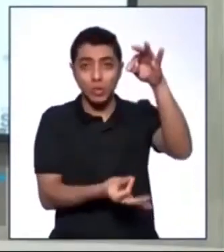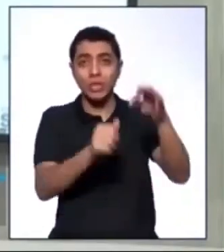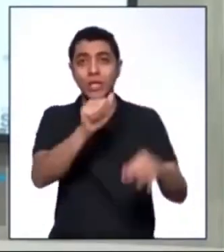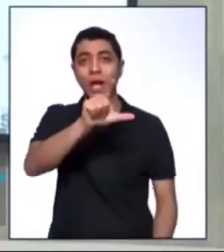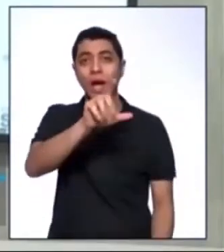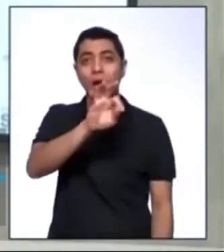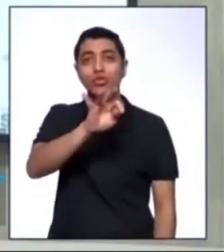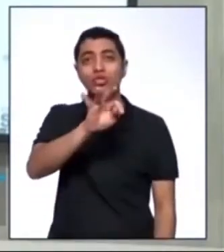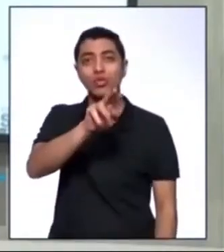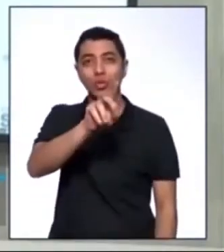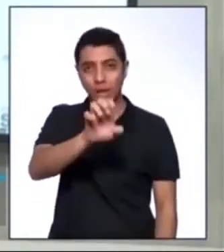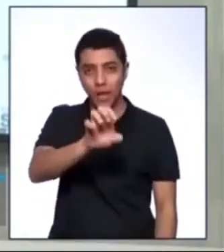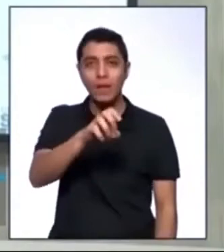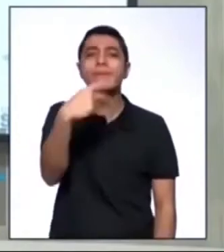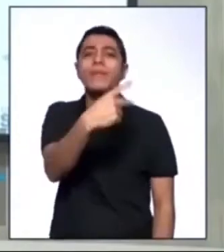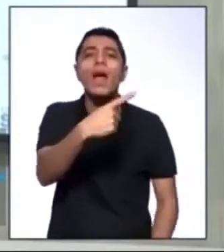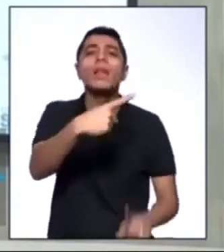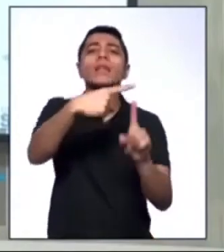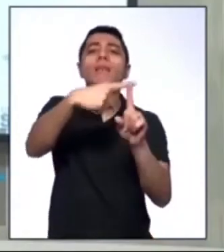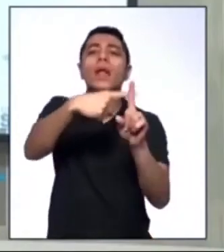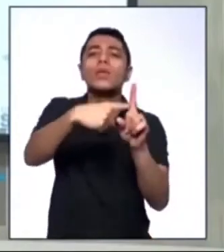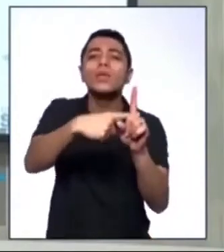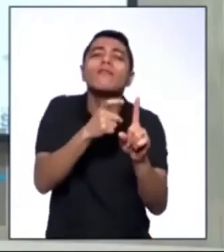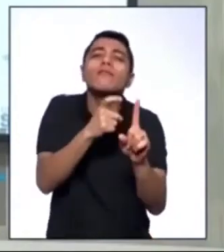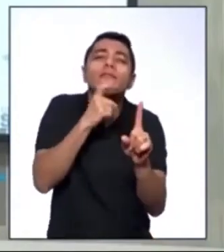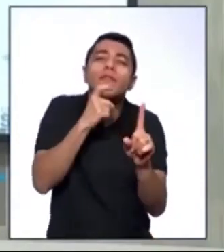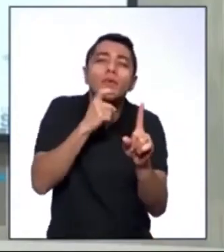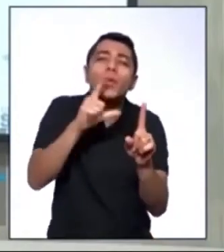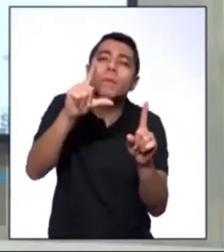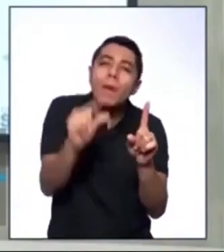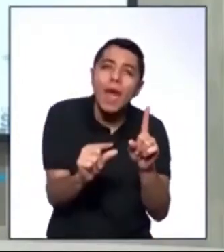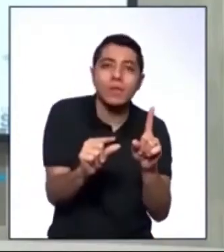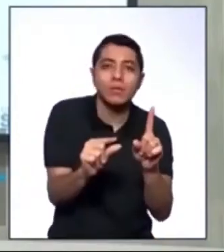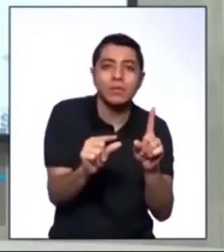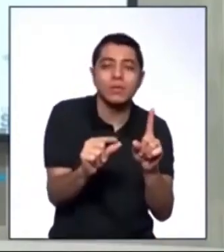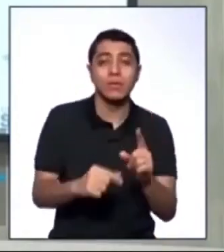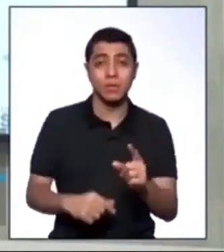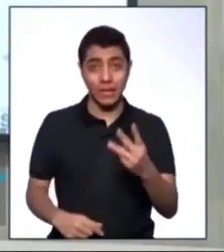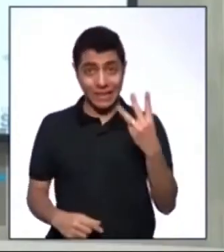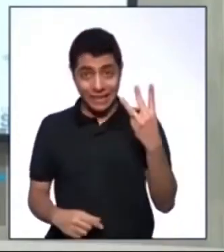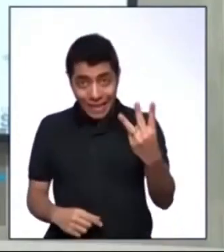médias mais baixas. Então, 3 tropical de altitude e 4